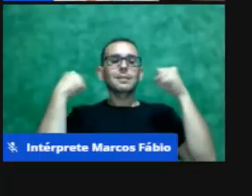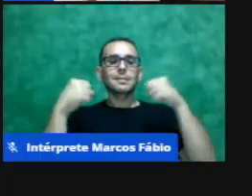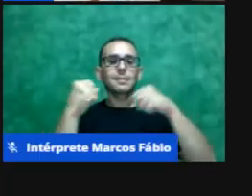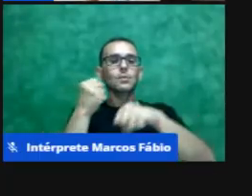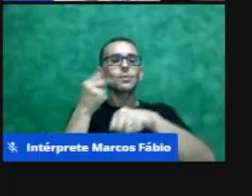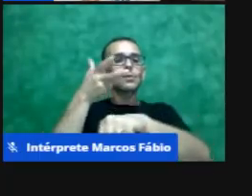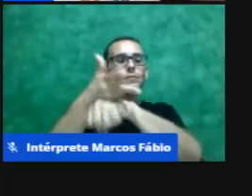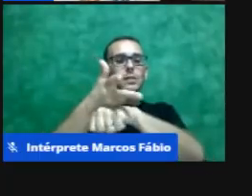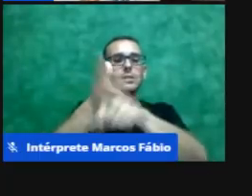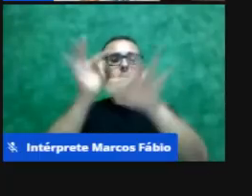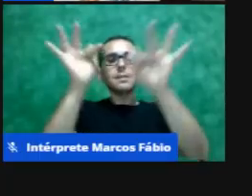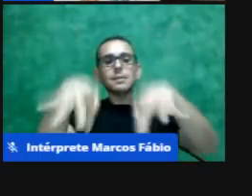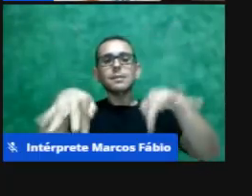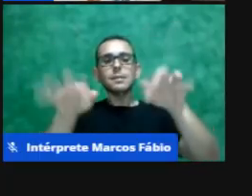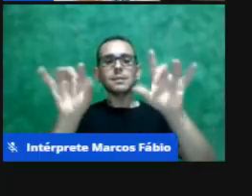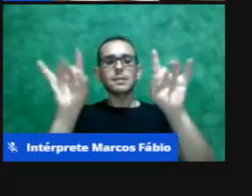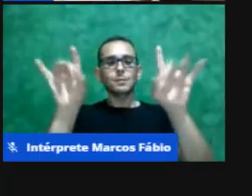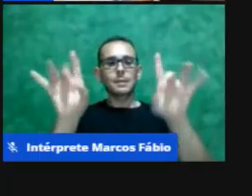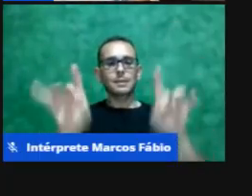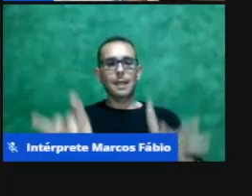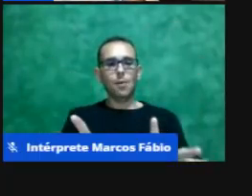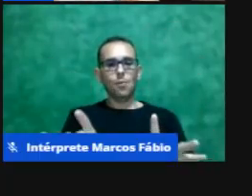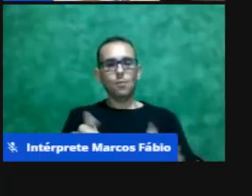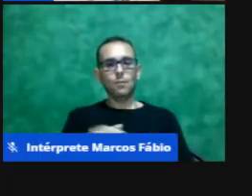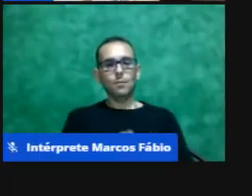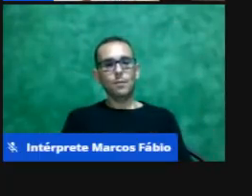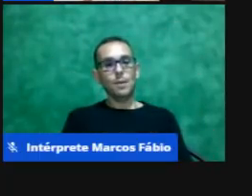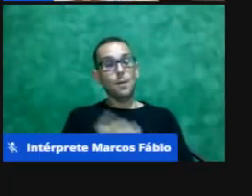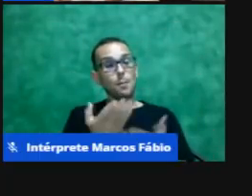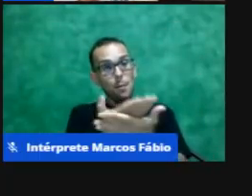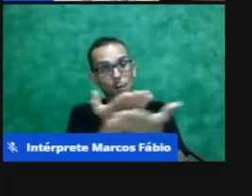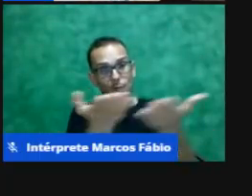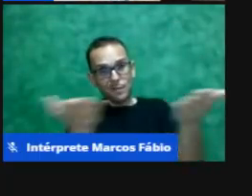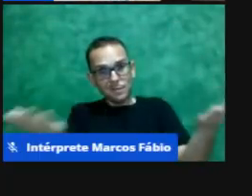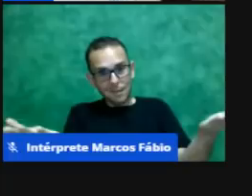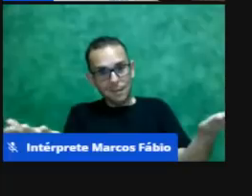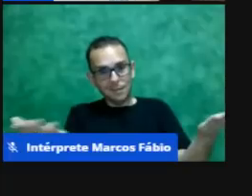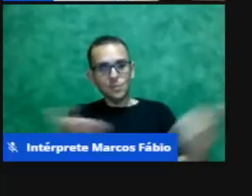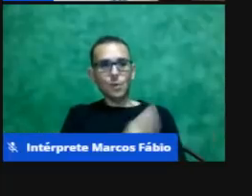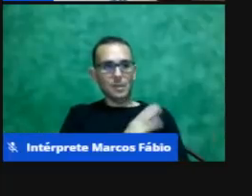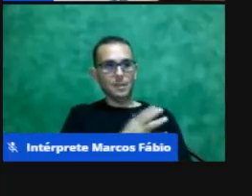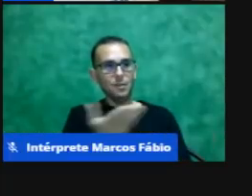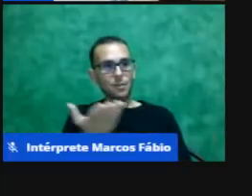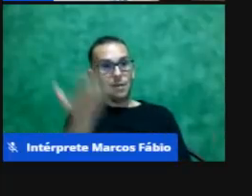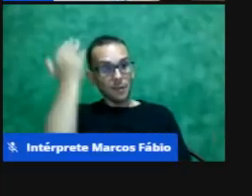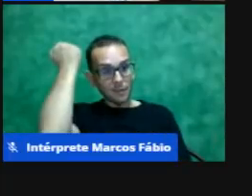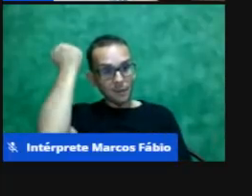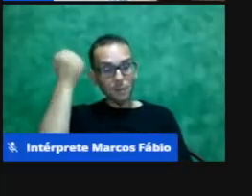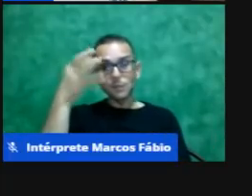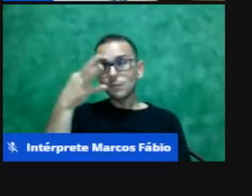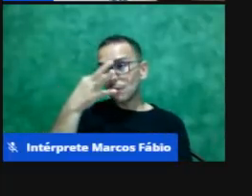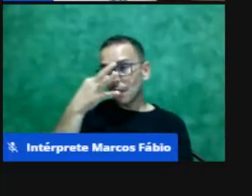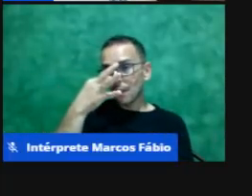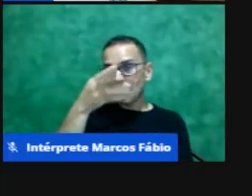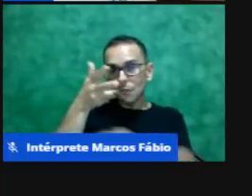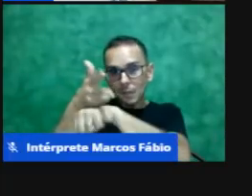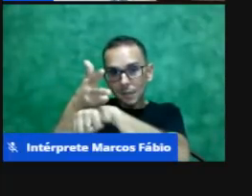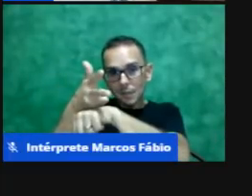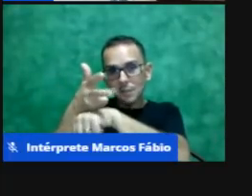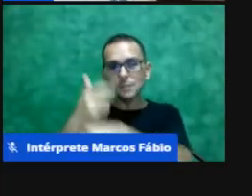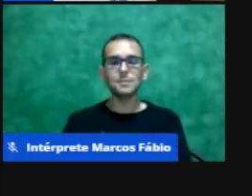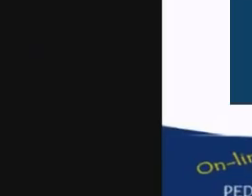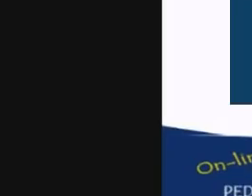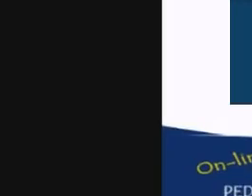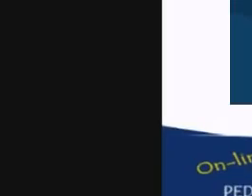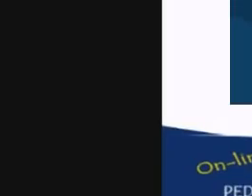encerramento especial. Tá bom? Para vocês aí, de coração. Vamos lá assistir o vídeo?